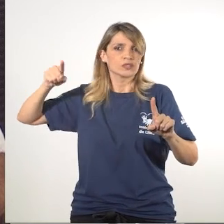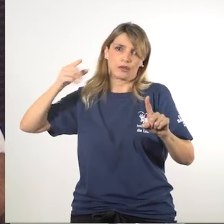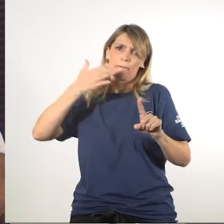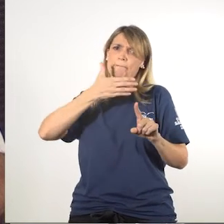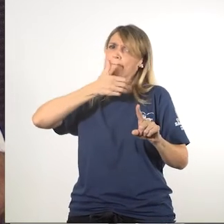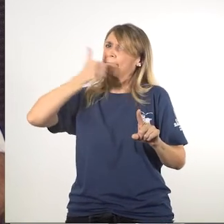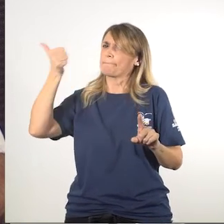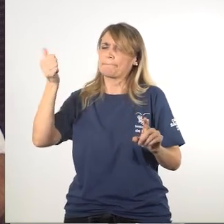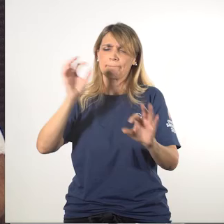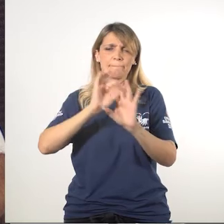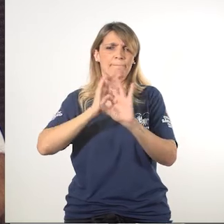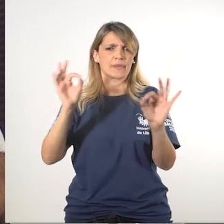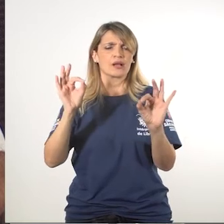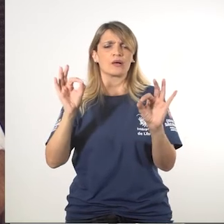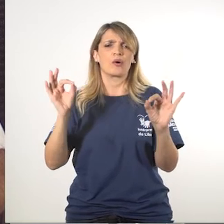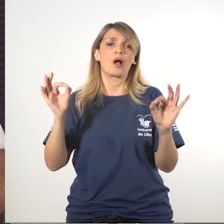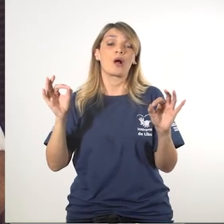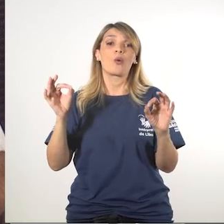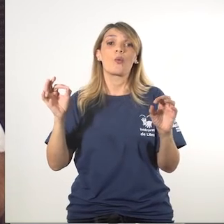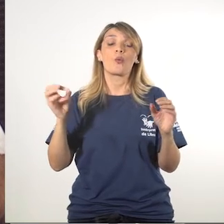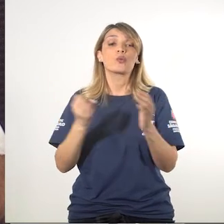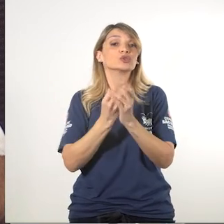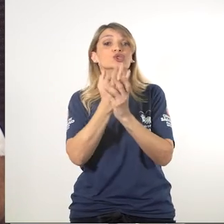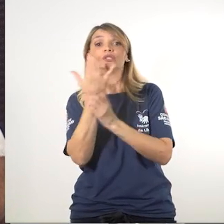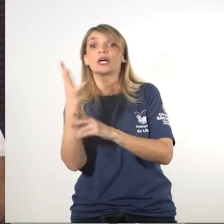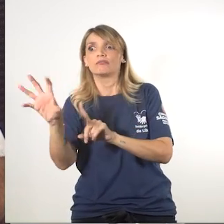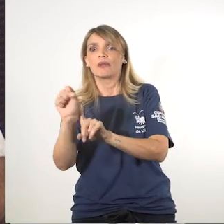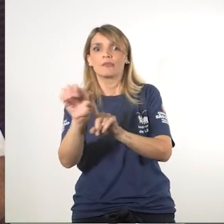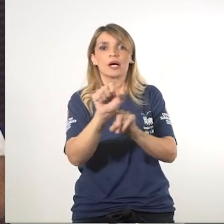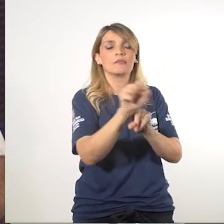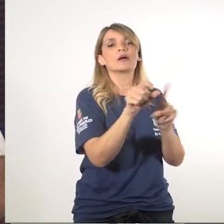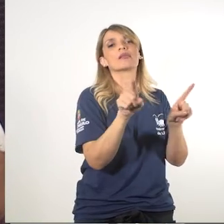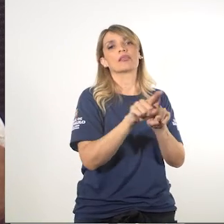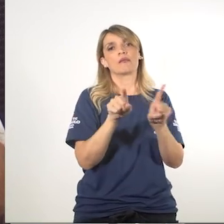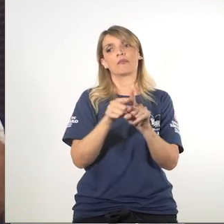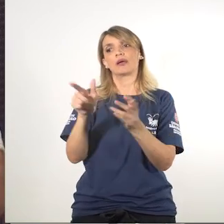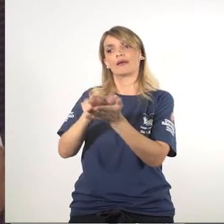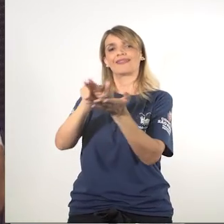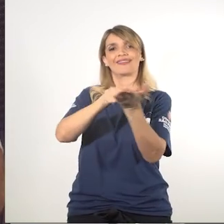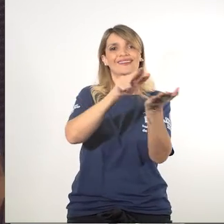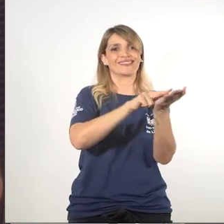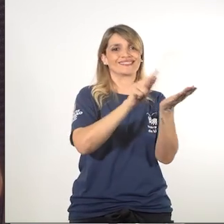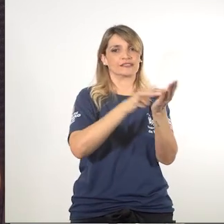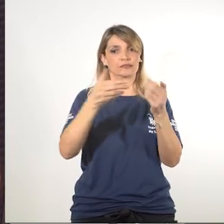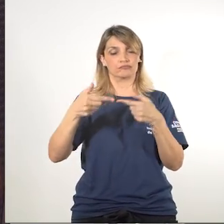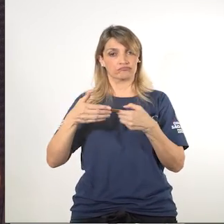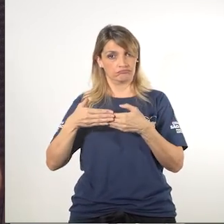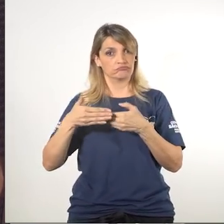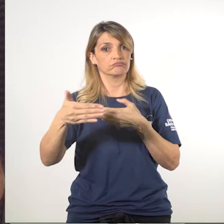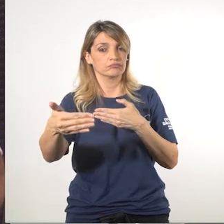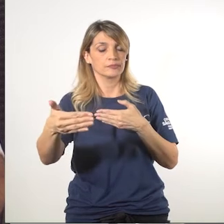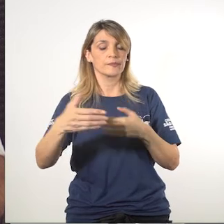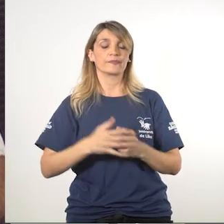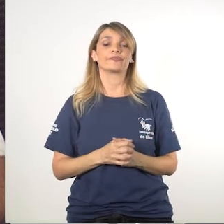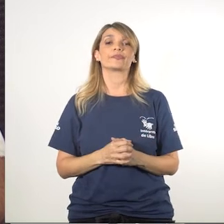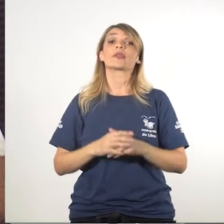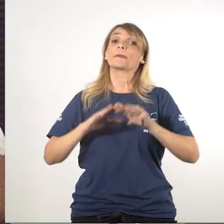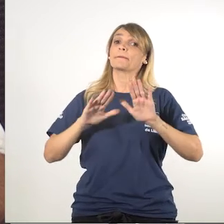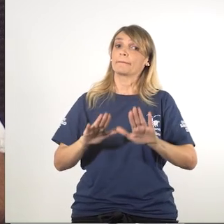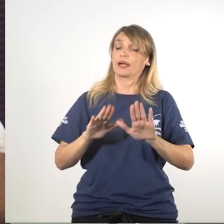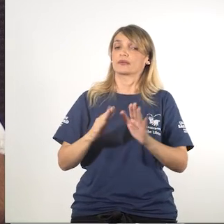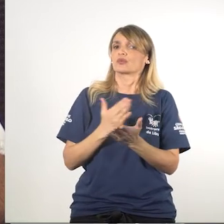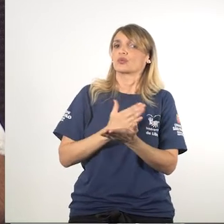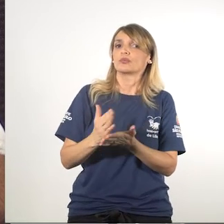de casos, a transmissibilidade e também as internações nos próximos dias. Embora, como nós colocamos aqui no início da